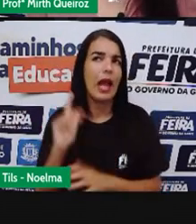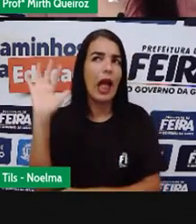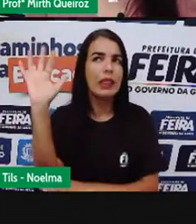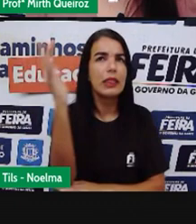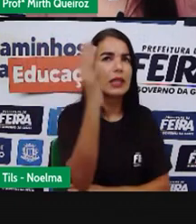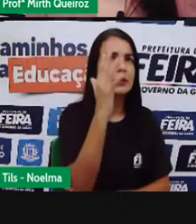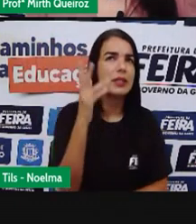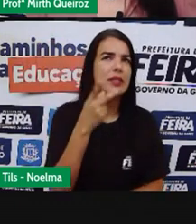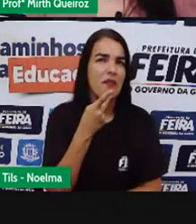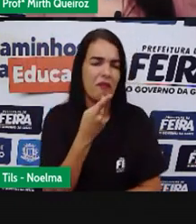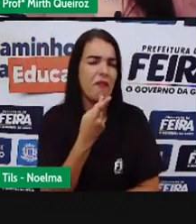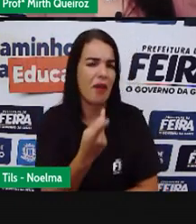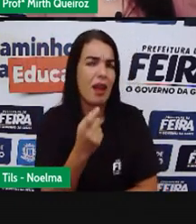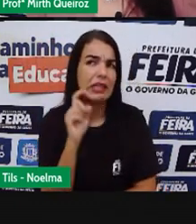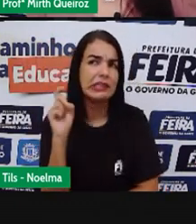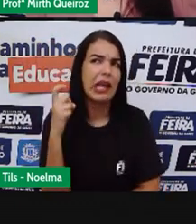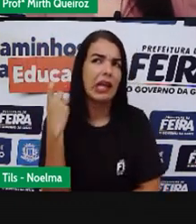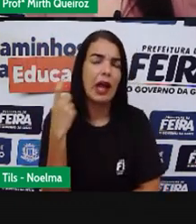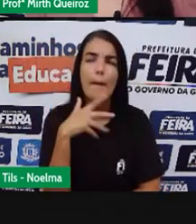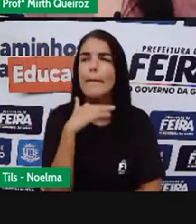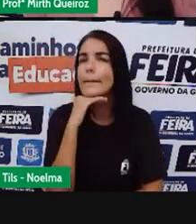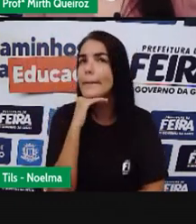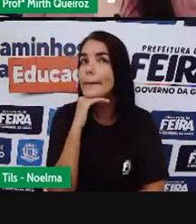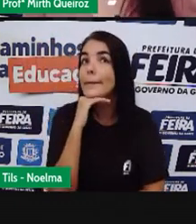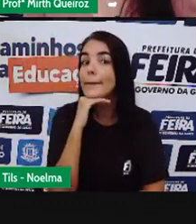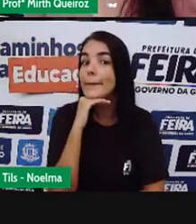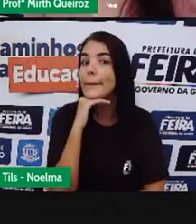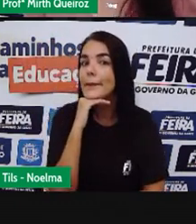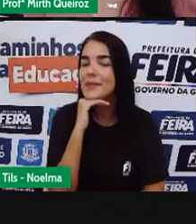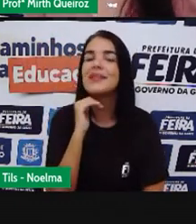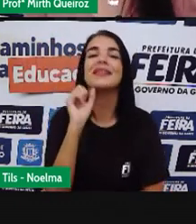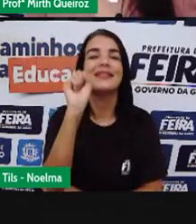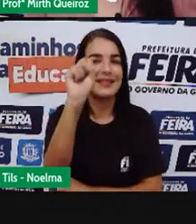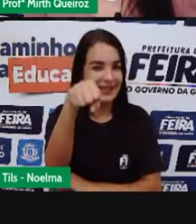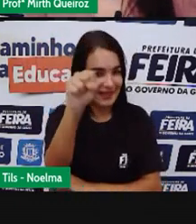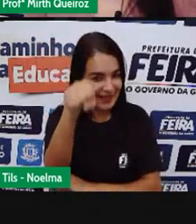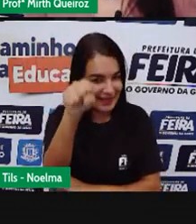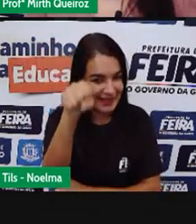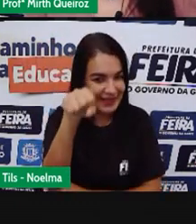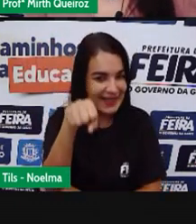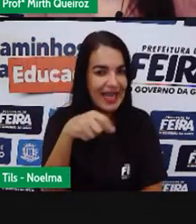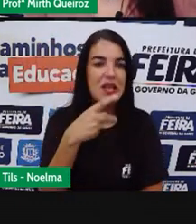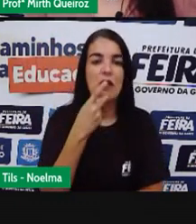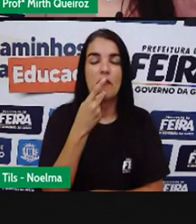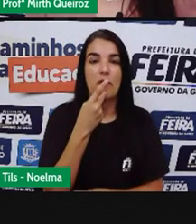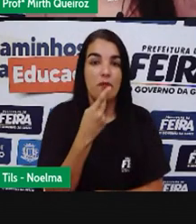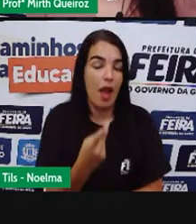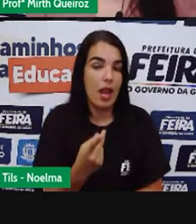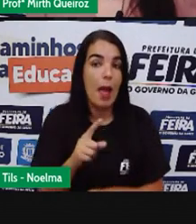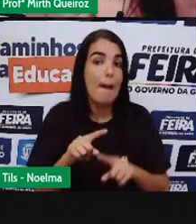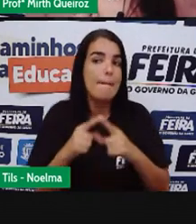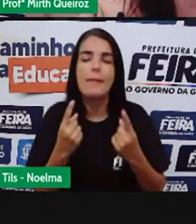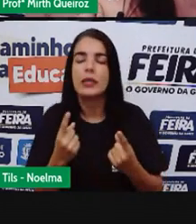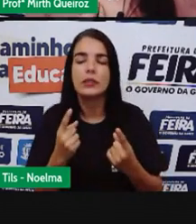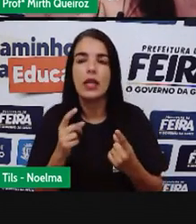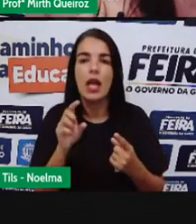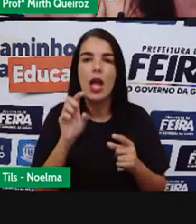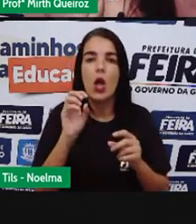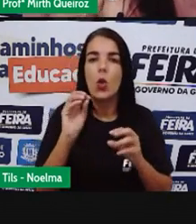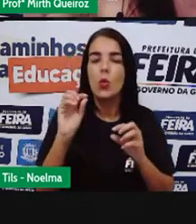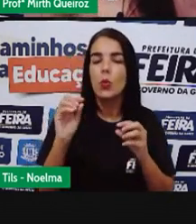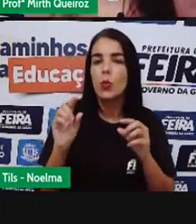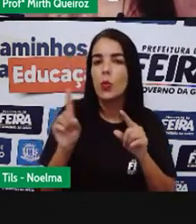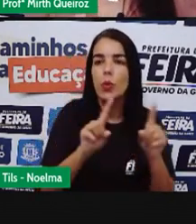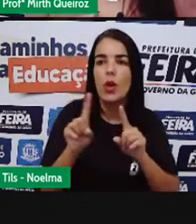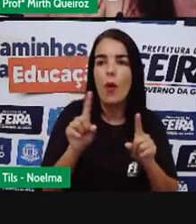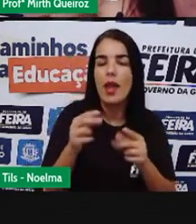fala? Será que essa natureza fala? A natureza, ela fala sim. Só que ela não fala em relação à questão